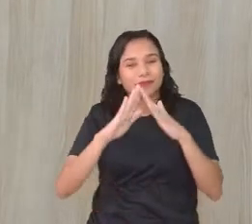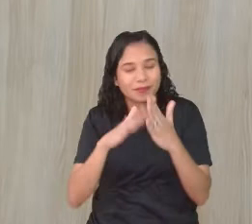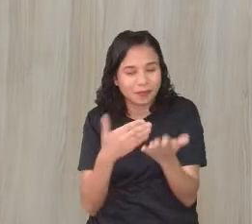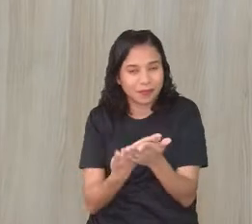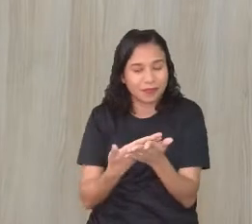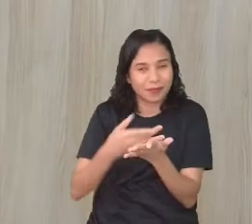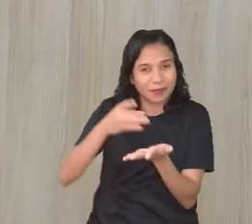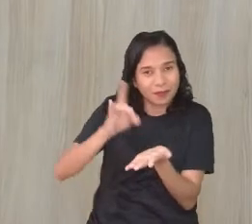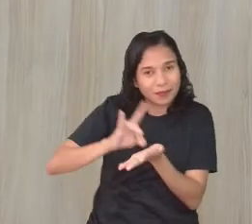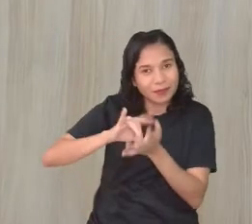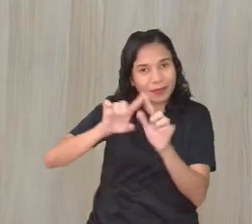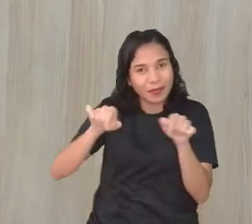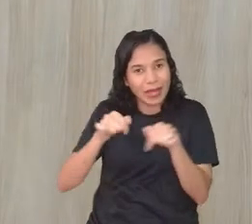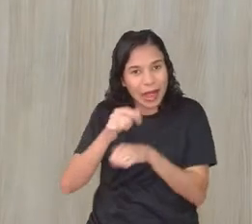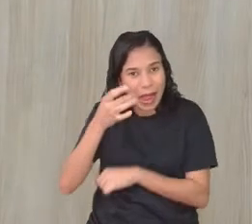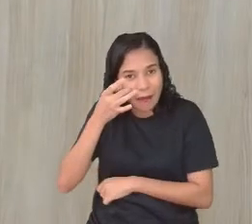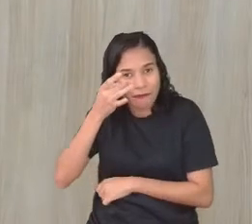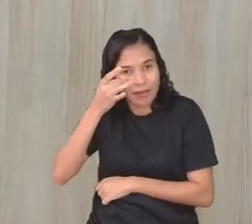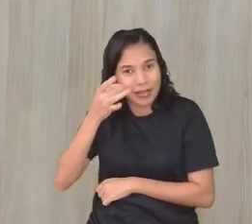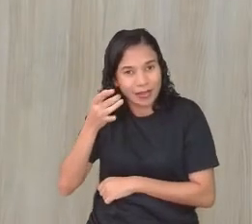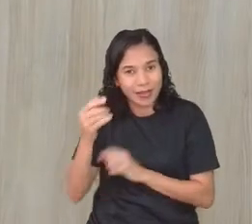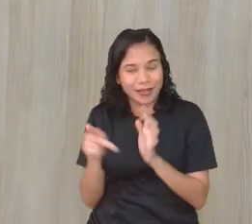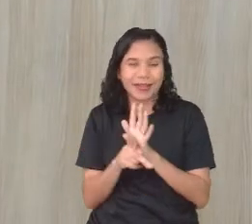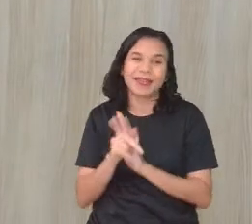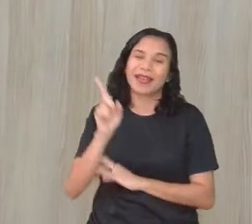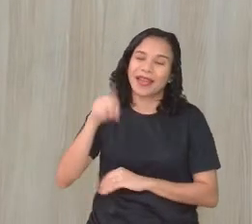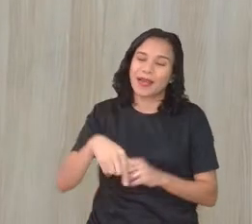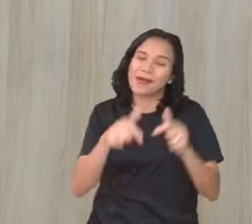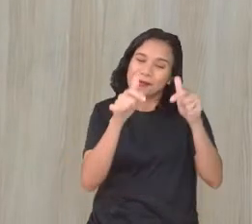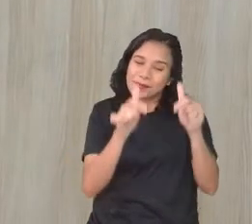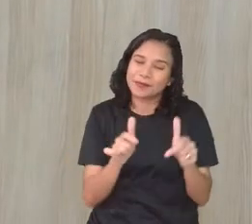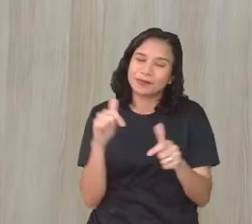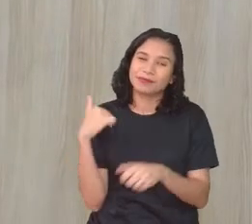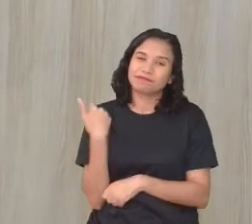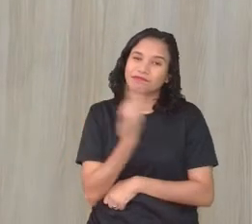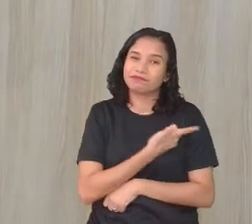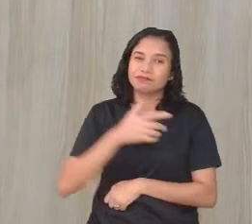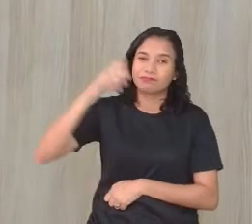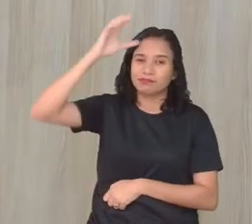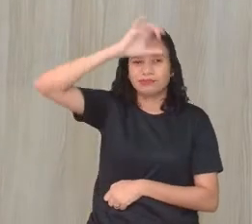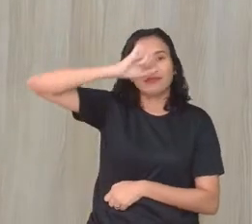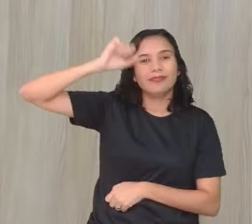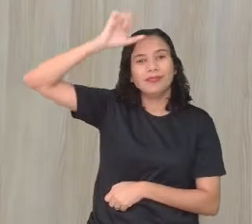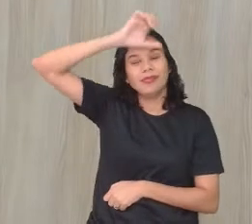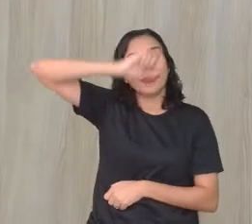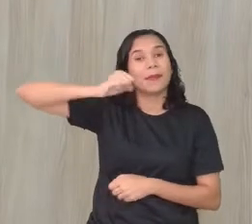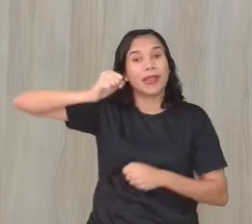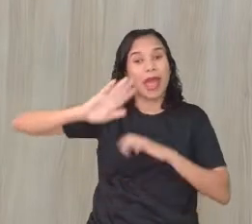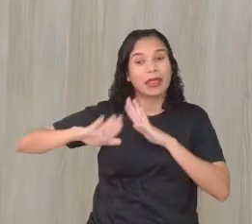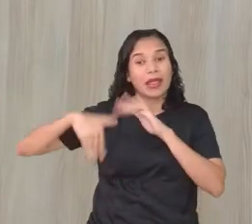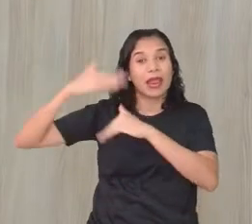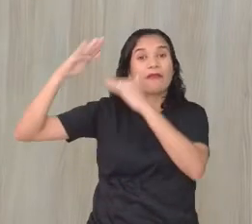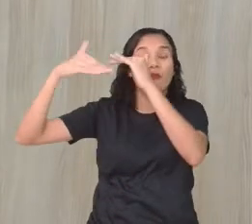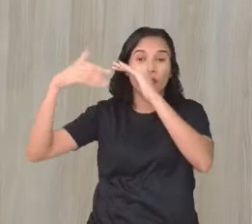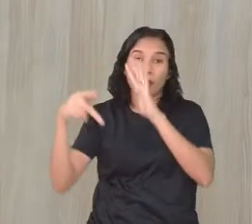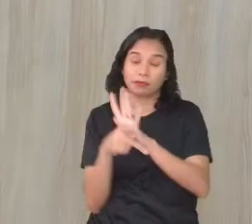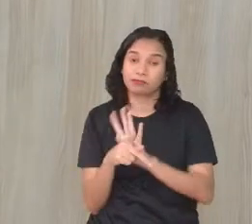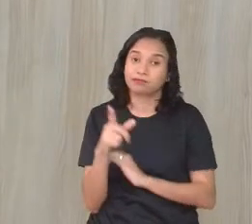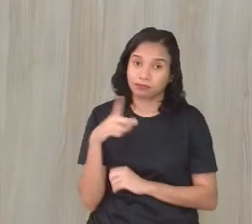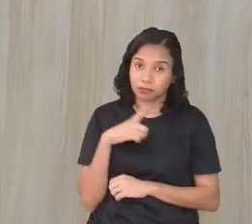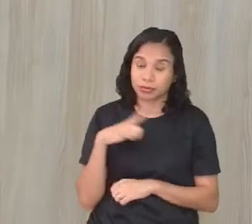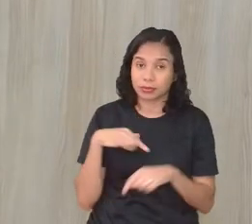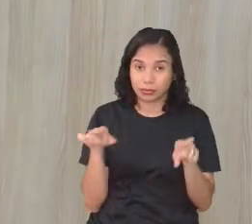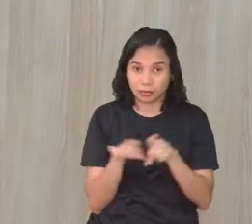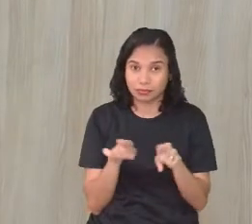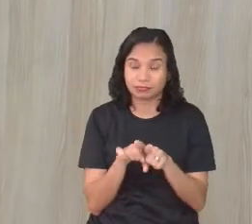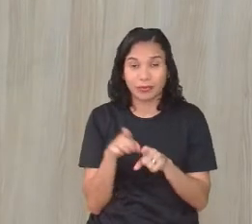mesmo, né? Na sala de aula física é o lugar onde devemos aprender, desenvolver e